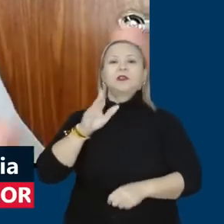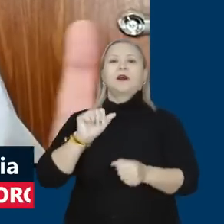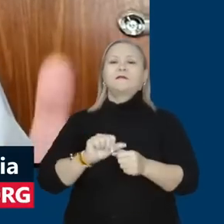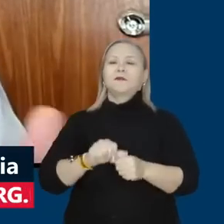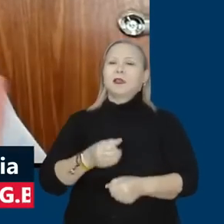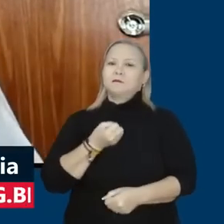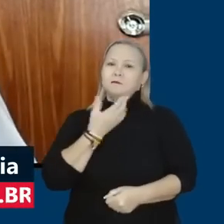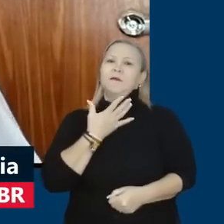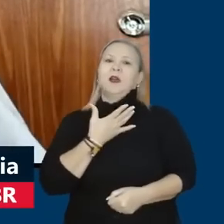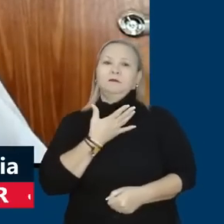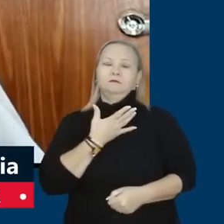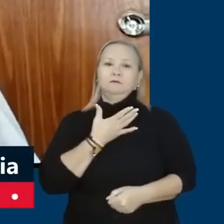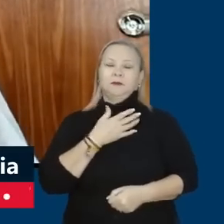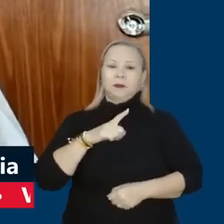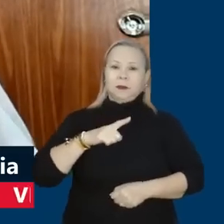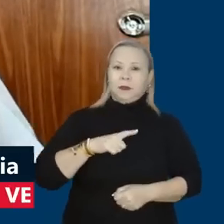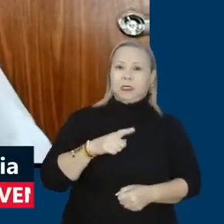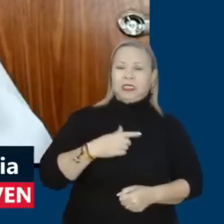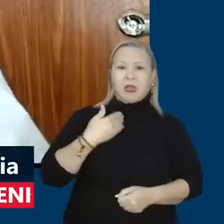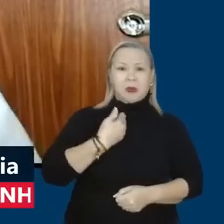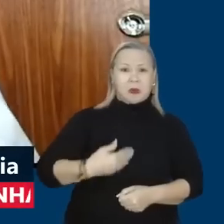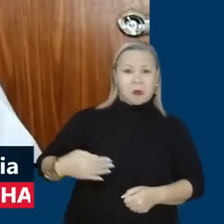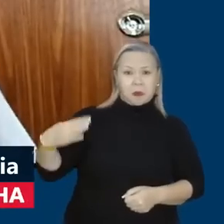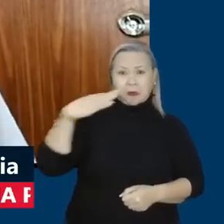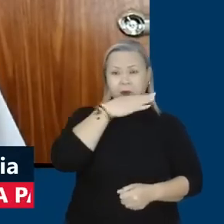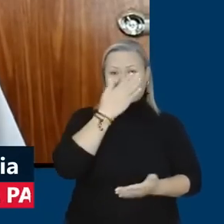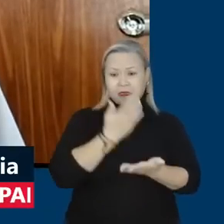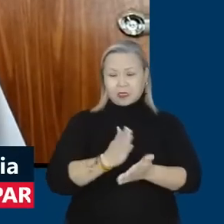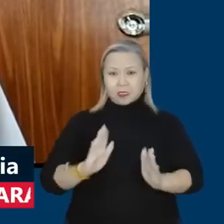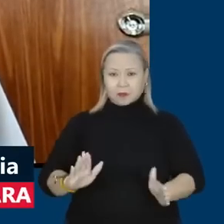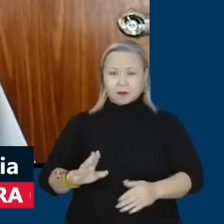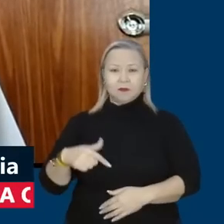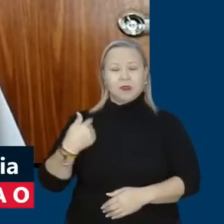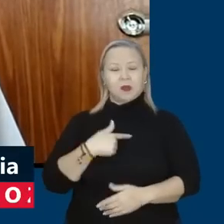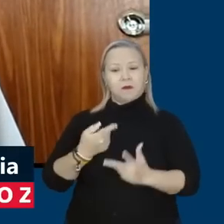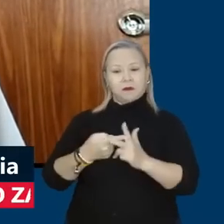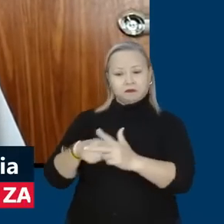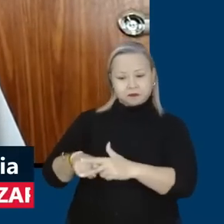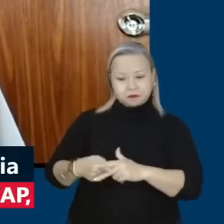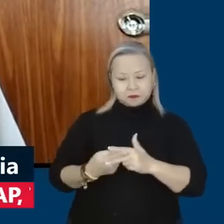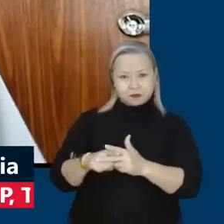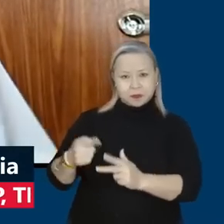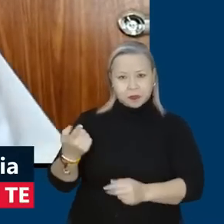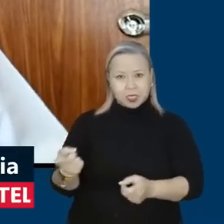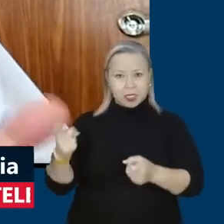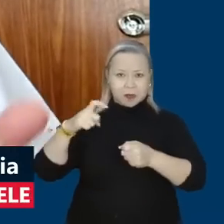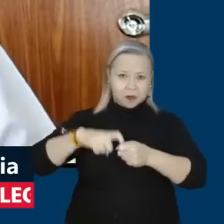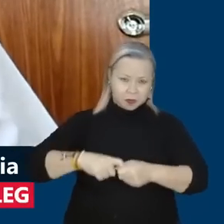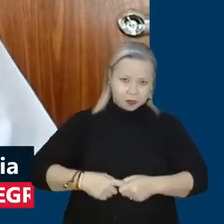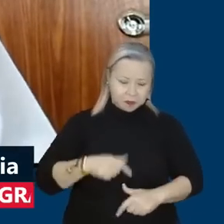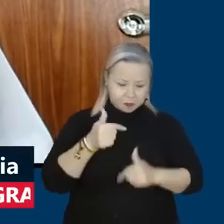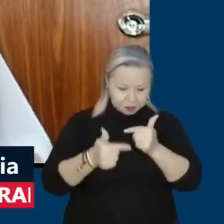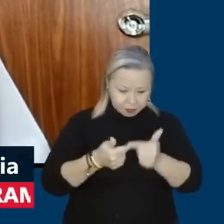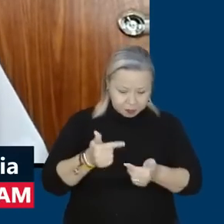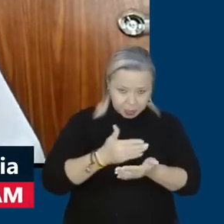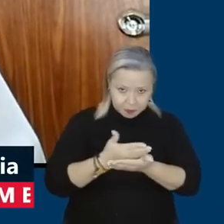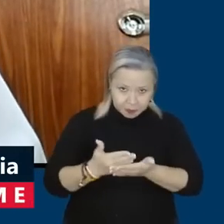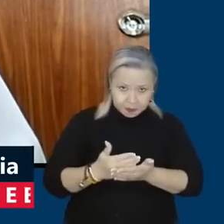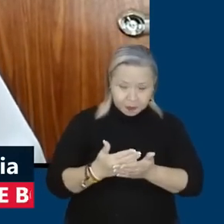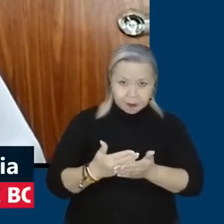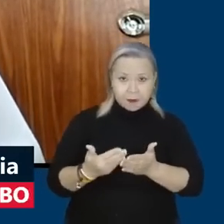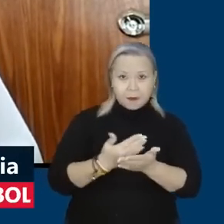bem, que Temer e Bolsonaro destruíram e que nós vamos reconstruir. Vamos trabalhar a partir de baixo para